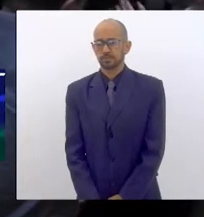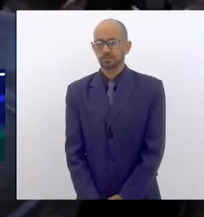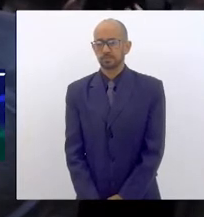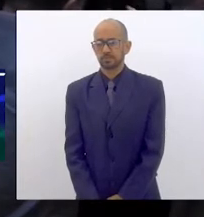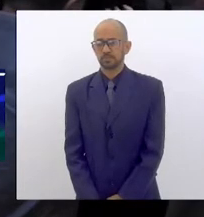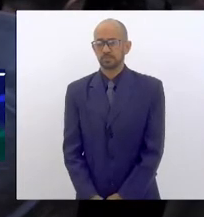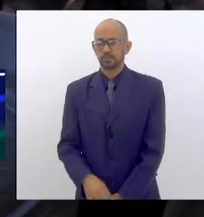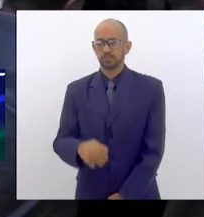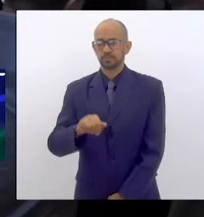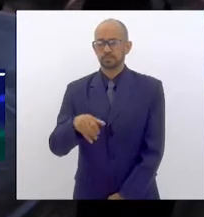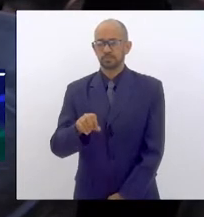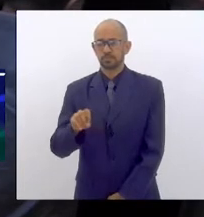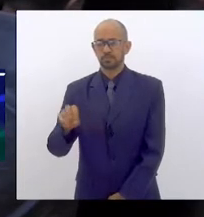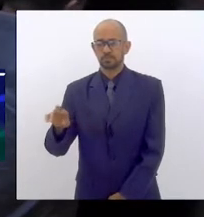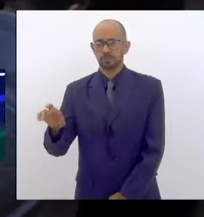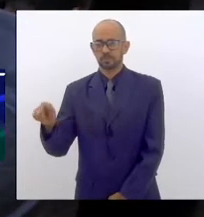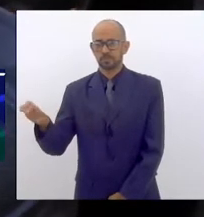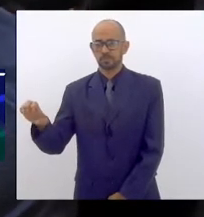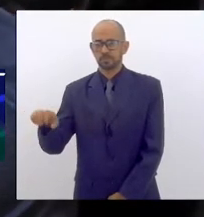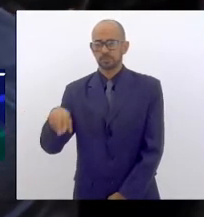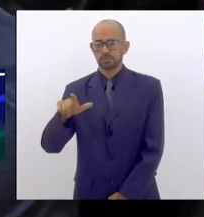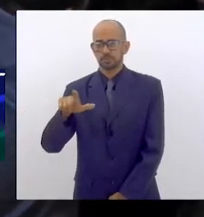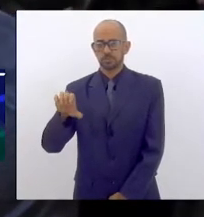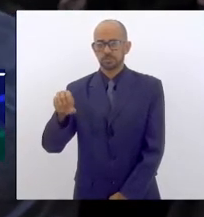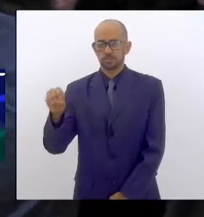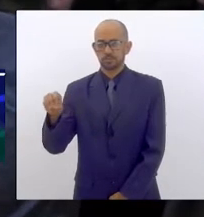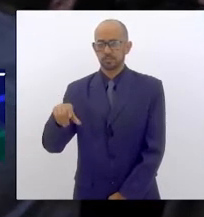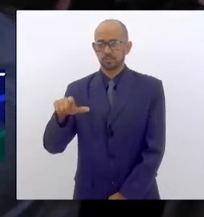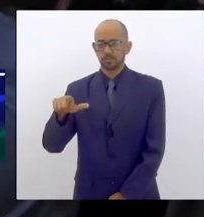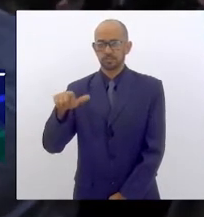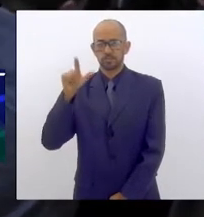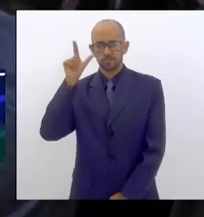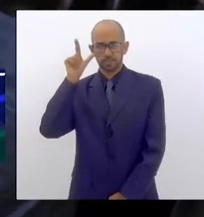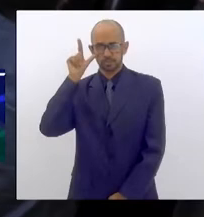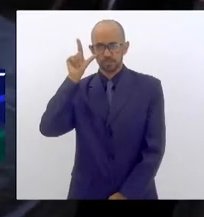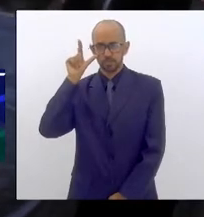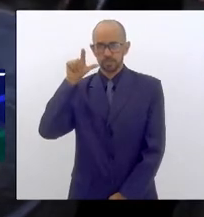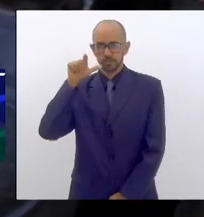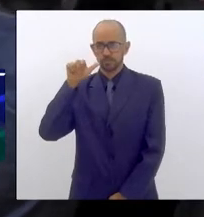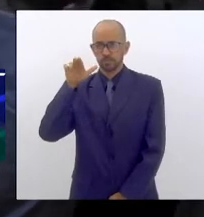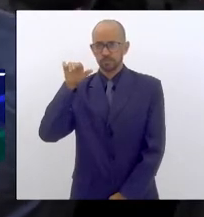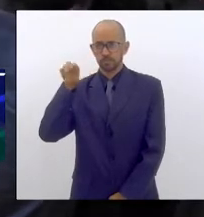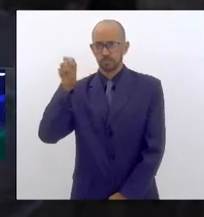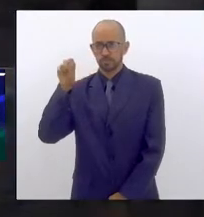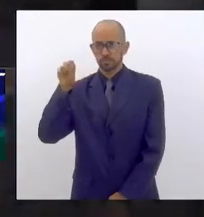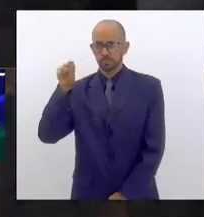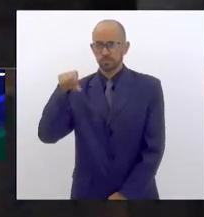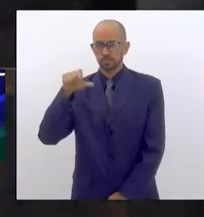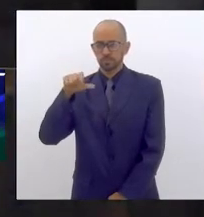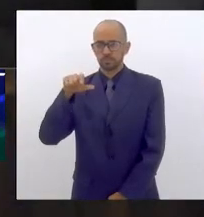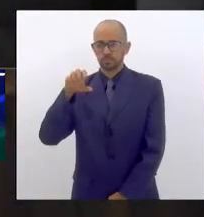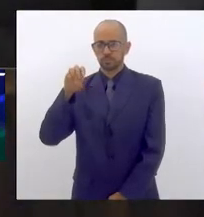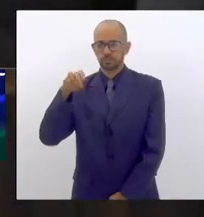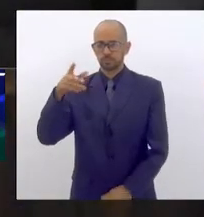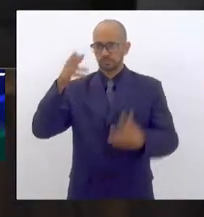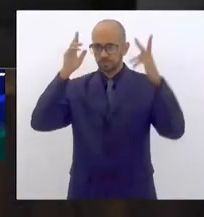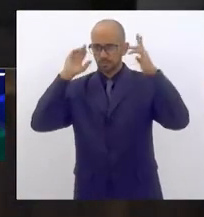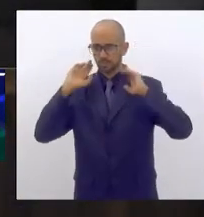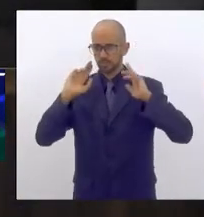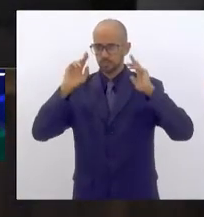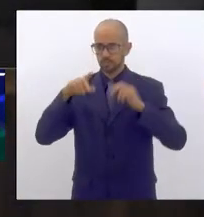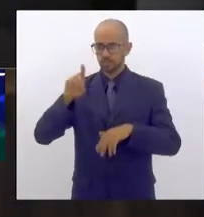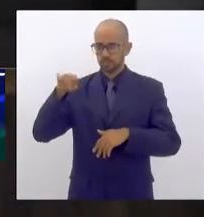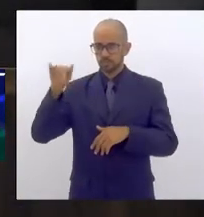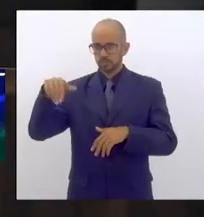Deputado Jorge Felipe Neto, deputado Léo Vieira, deputada Lucinha, deputado Luiz Martins, deputado Marcelo Cabeleireiro, deputado Marcelo Dino, deputado